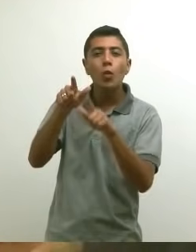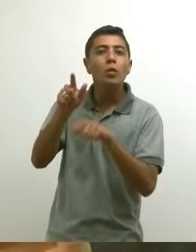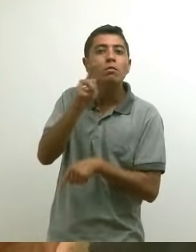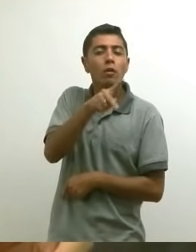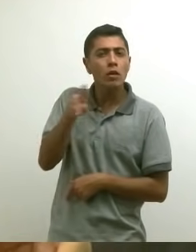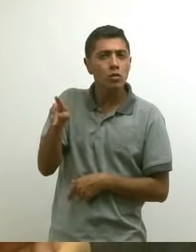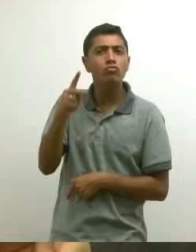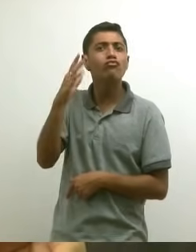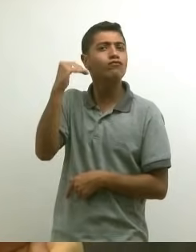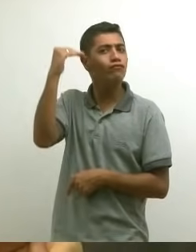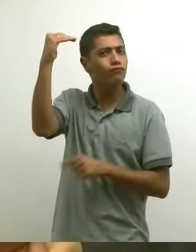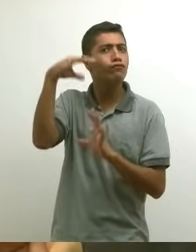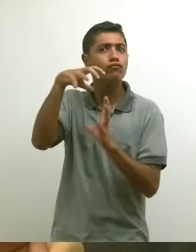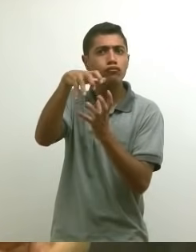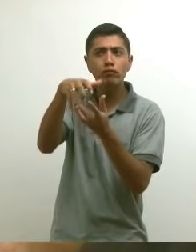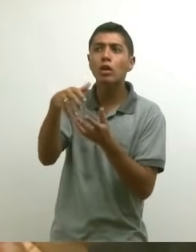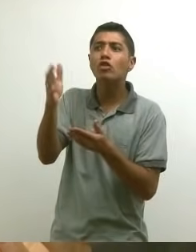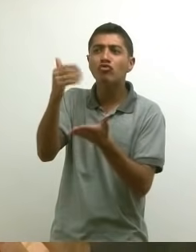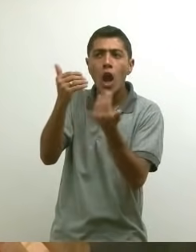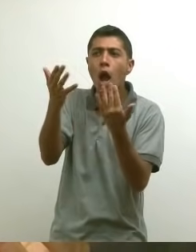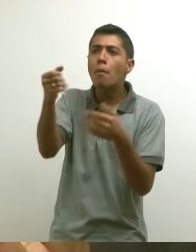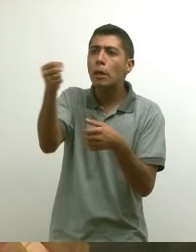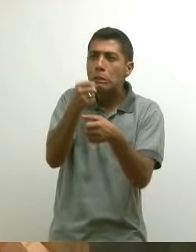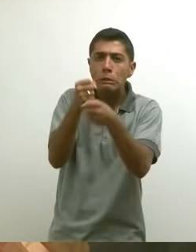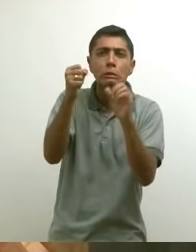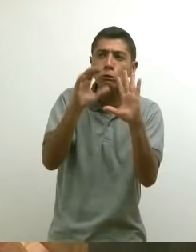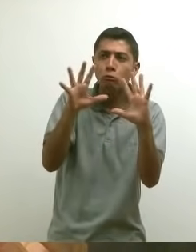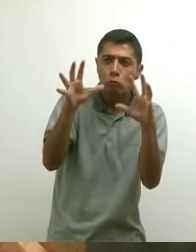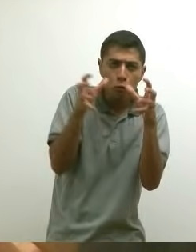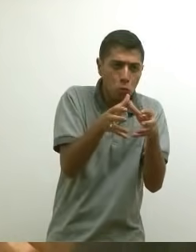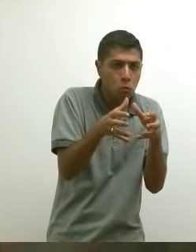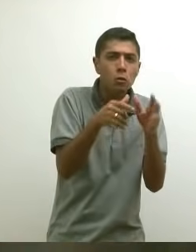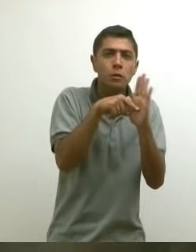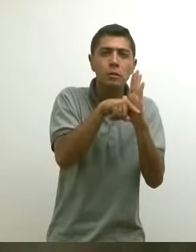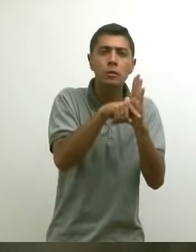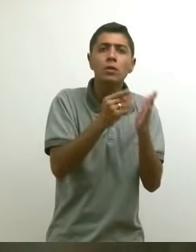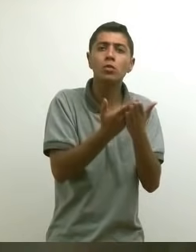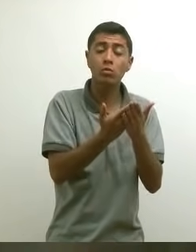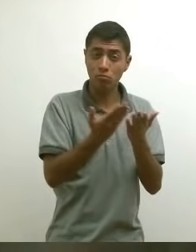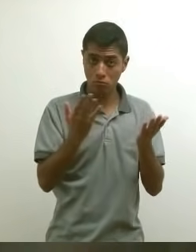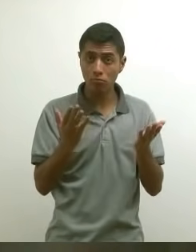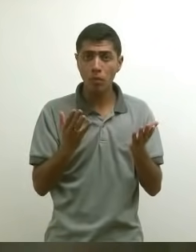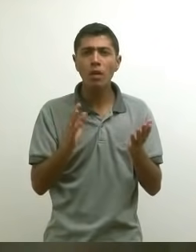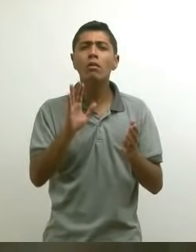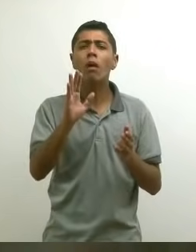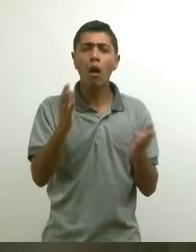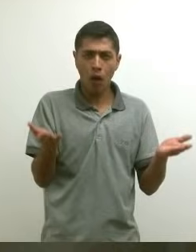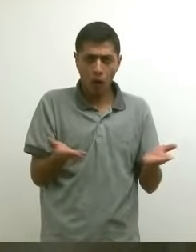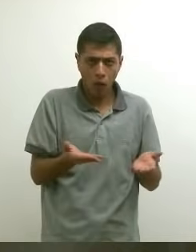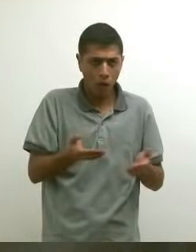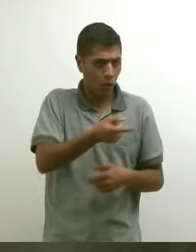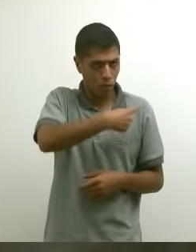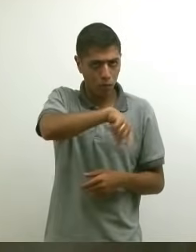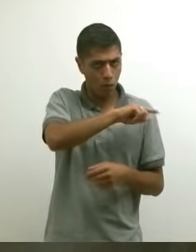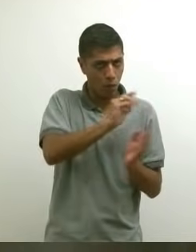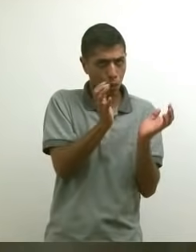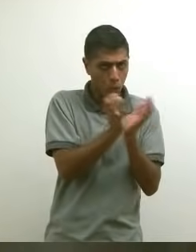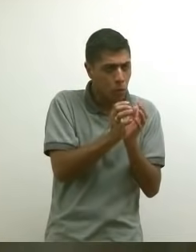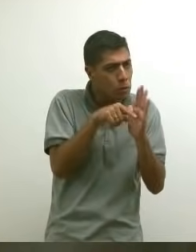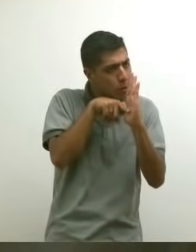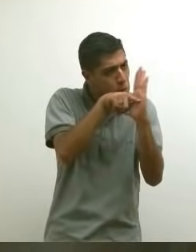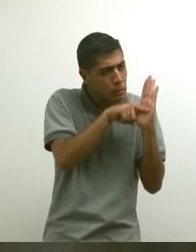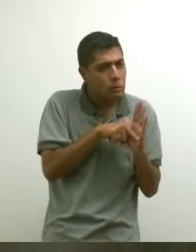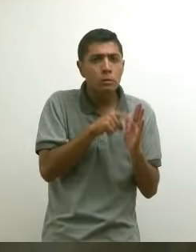brasileira o que dá o que a gente tá tá vendo é que o movimento da medicina integrativa da pediatria integrativa